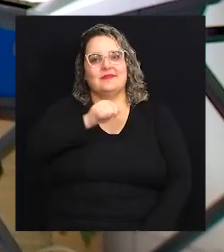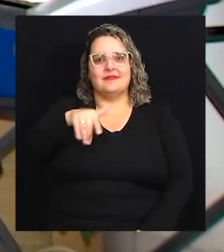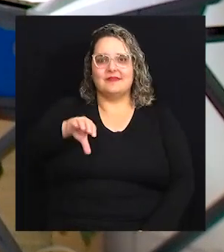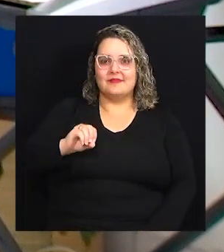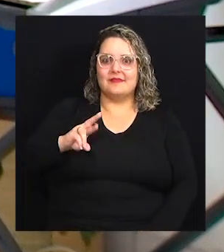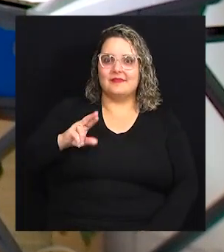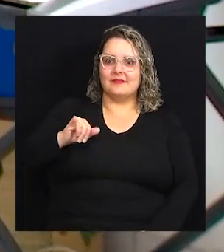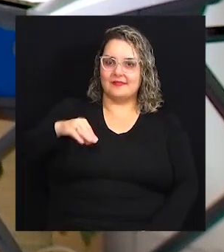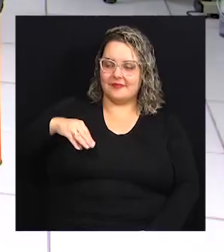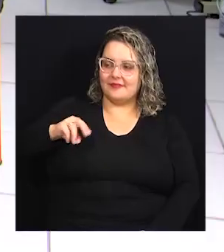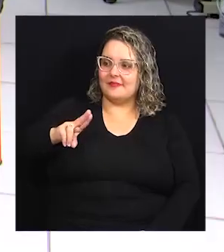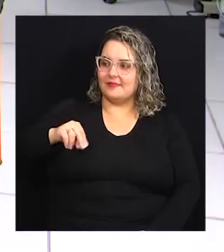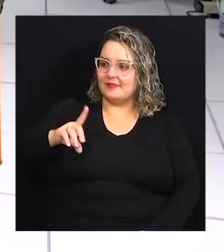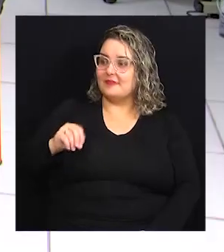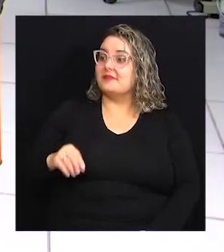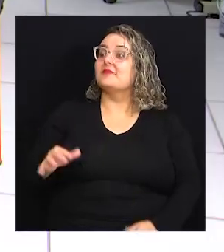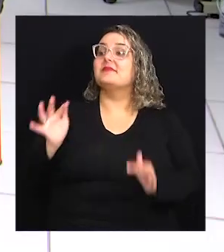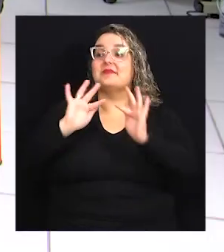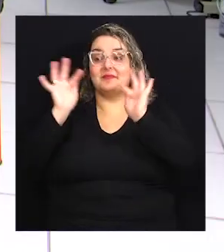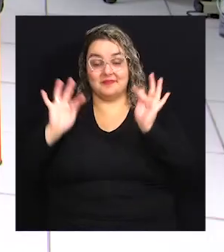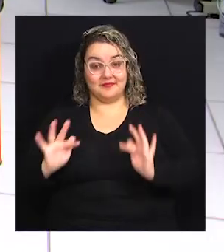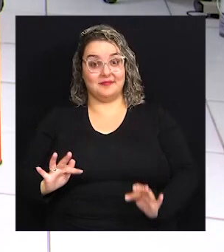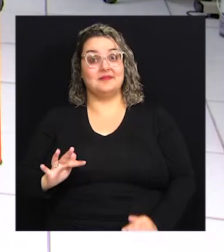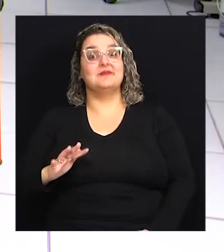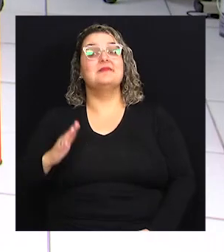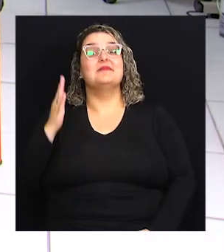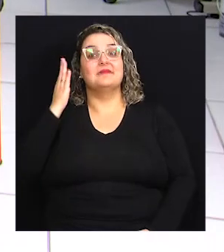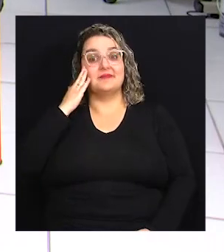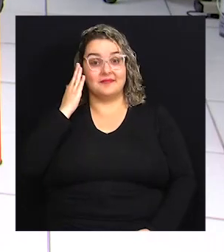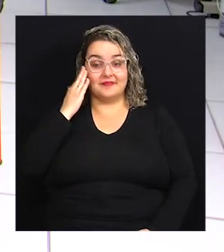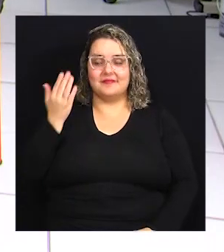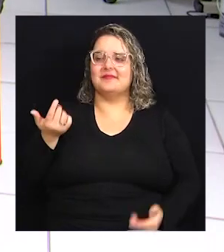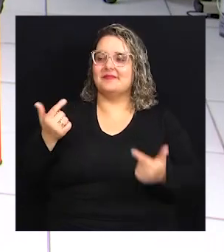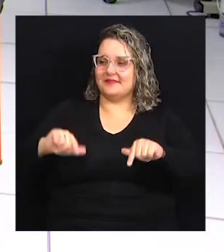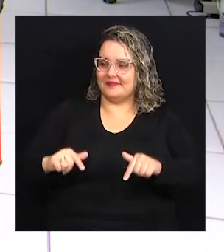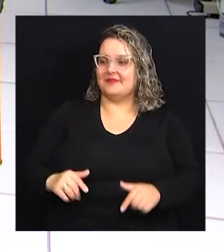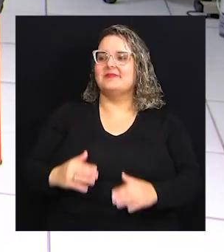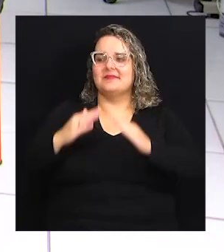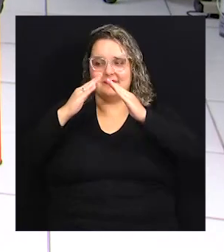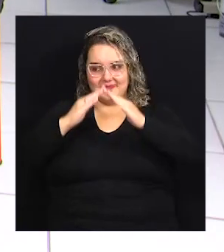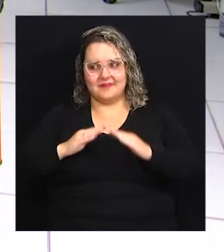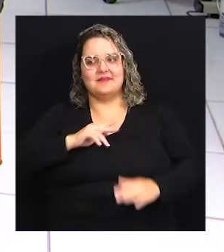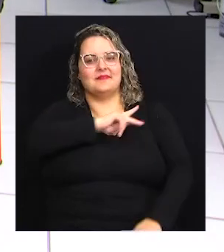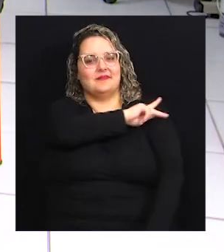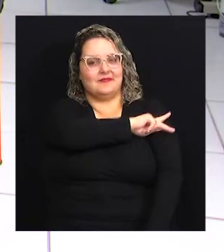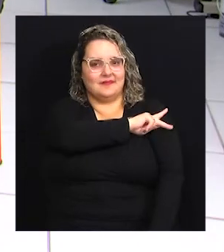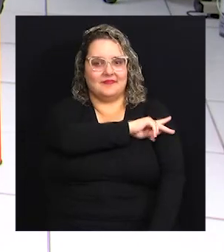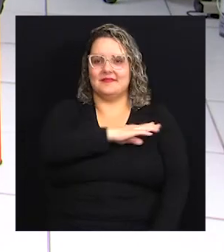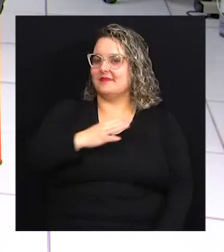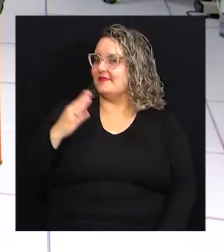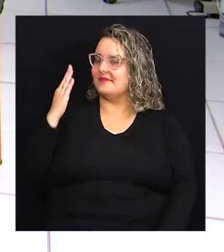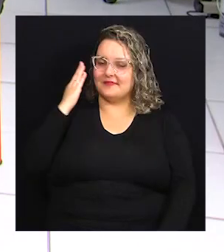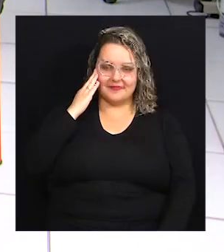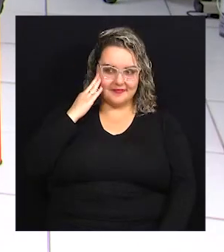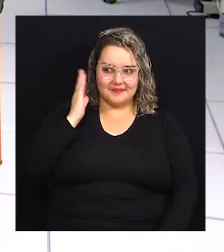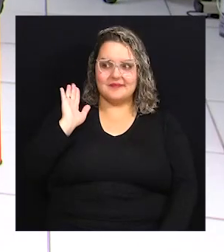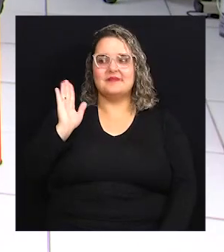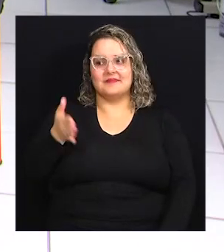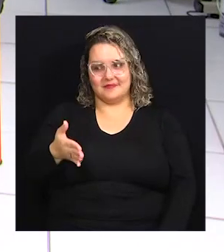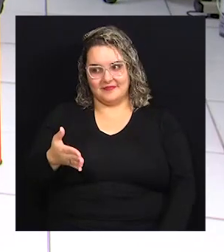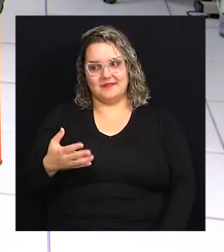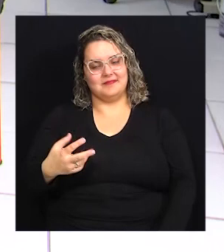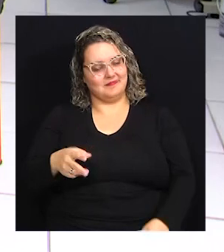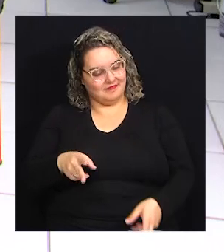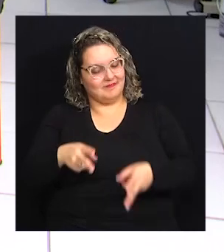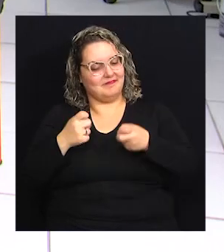Raimundo Nonato. Fiquei muito feliz em saber dessa informação. Eu morava no Piauí, para quem não sabe aí, mas com certeza